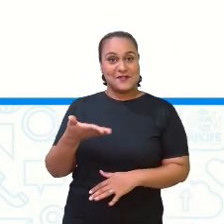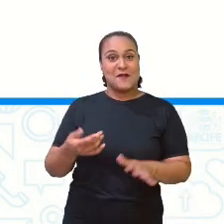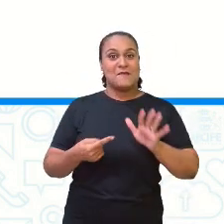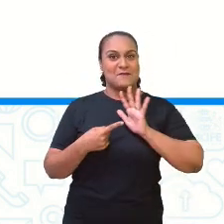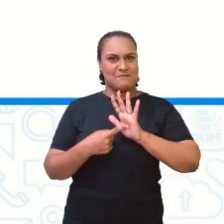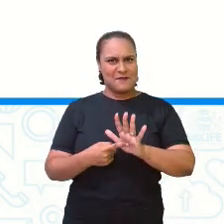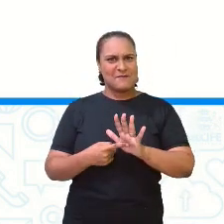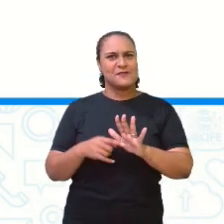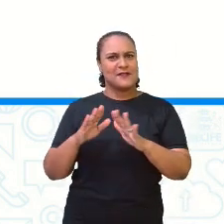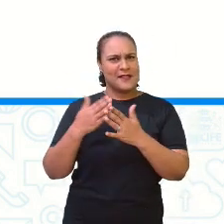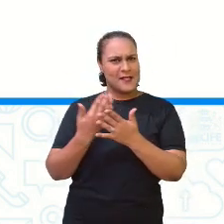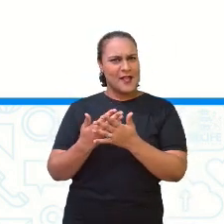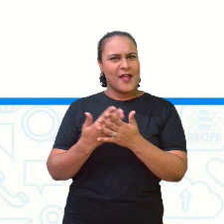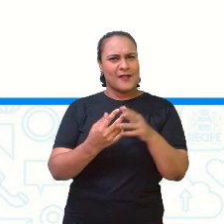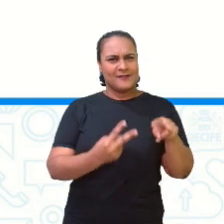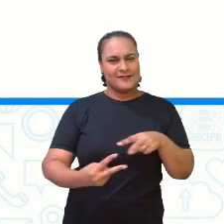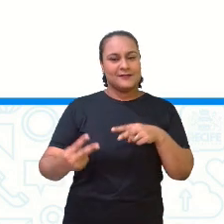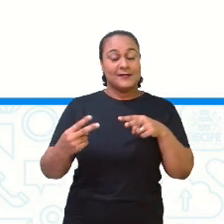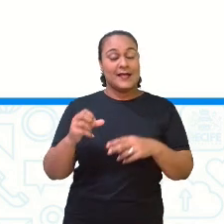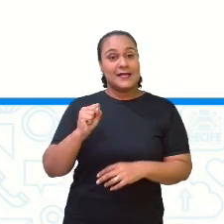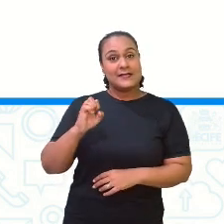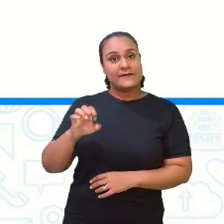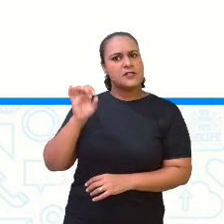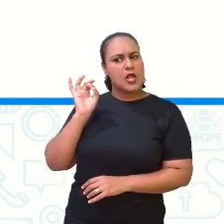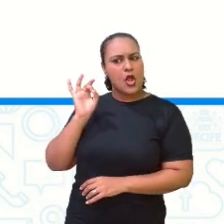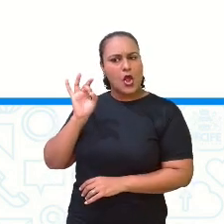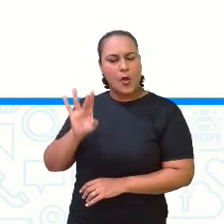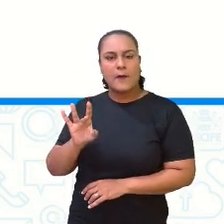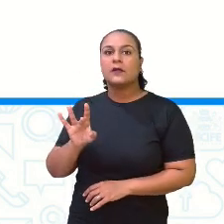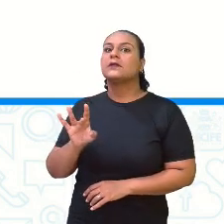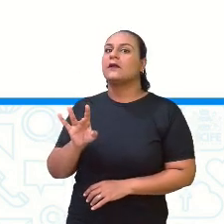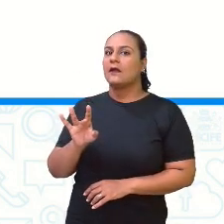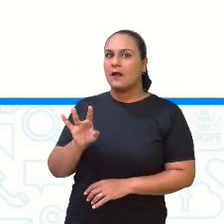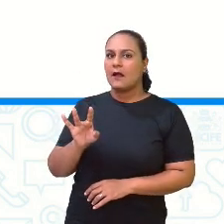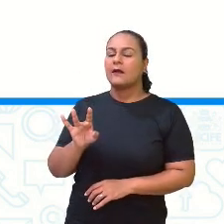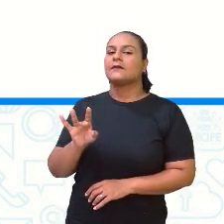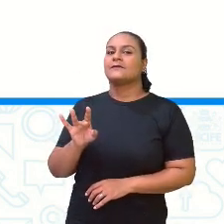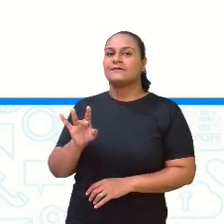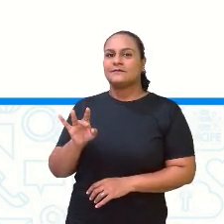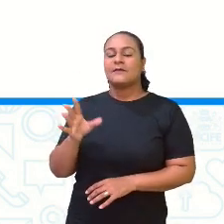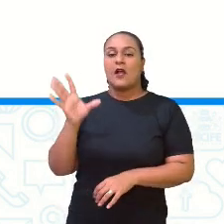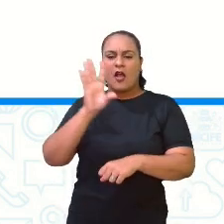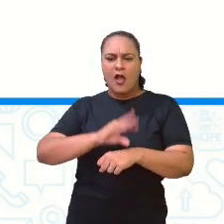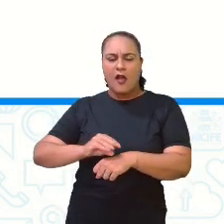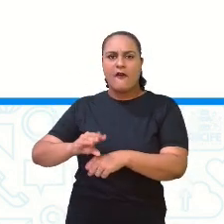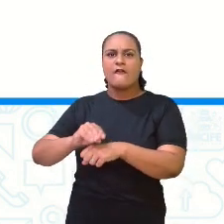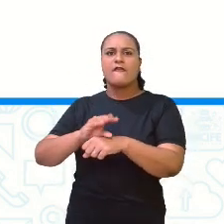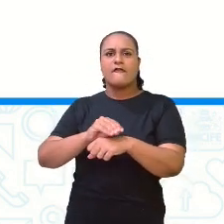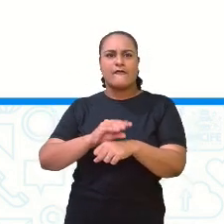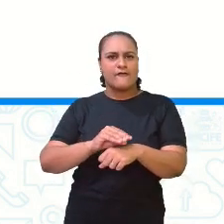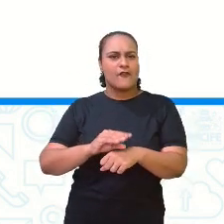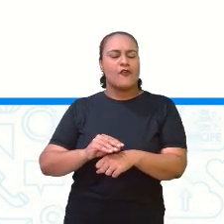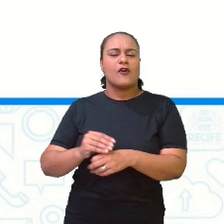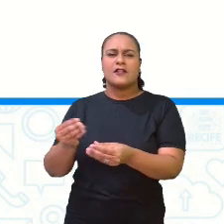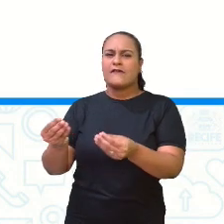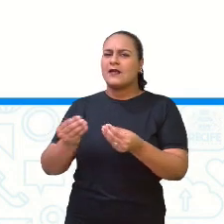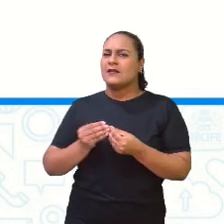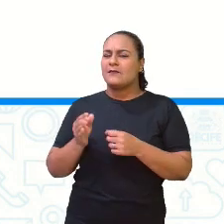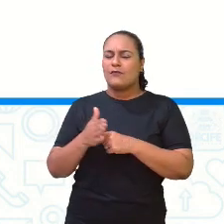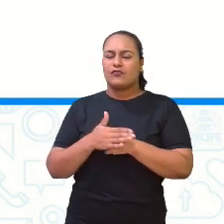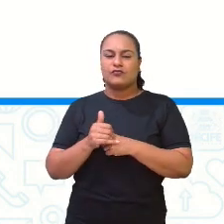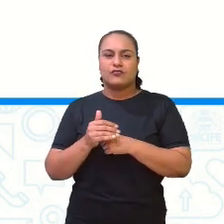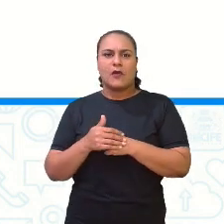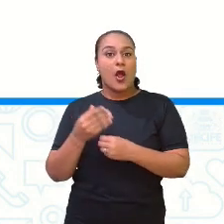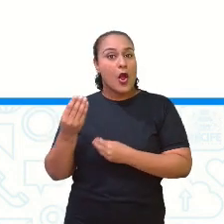Escola Digital. Se você quiser compartilhar com a gente também, é só mandar as fotos que a gente vai receber com todo carinho através